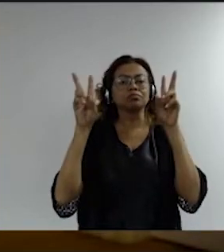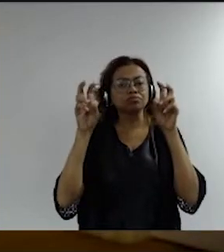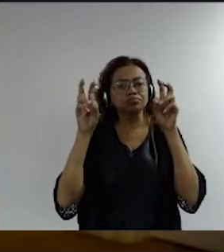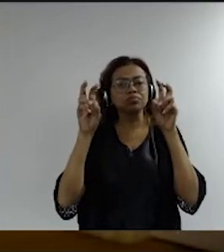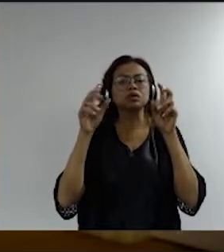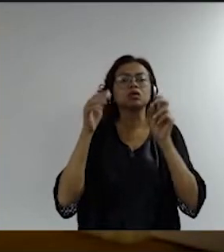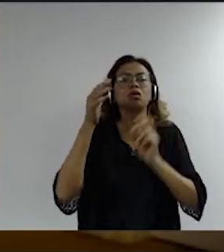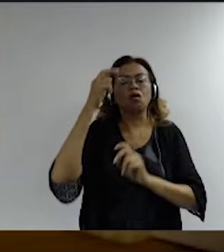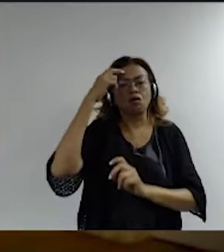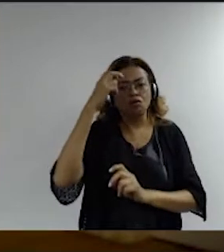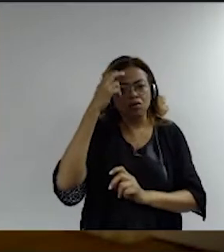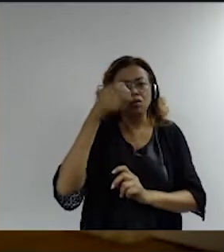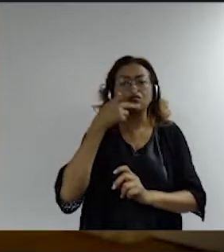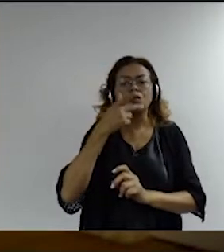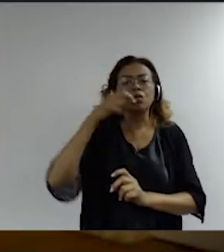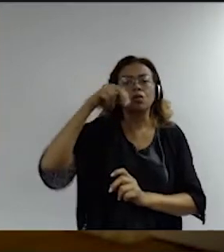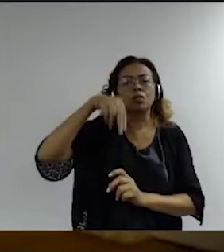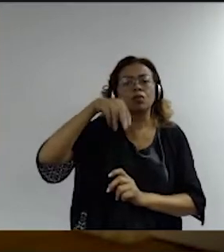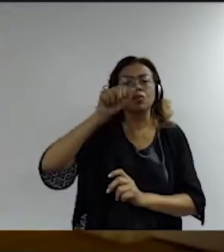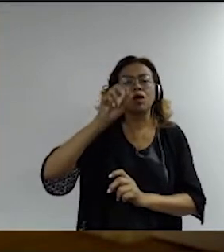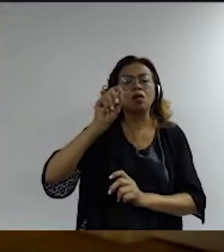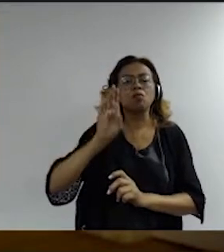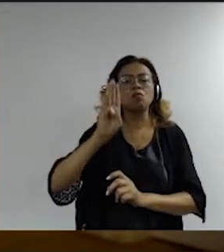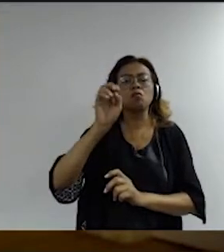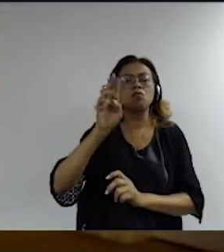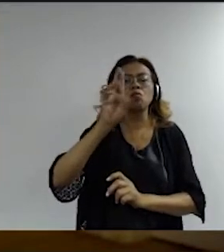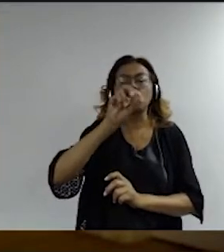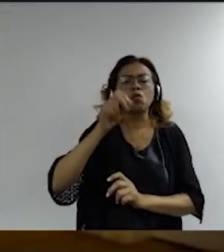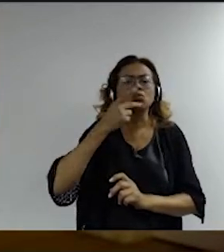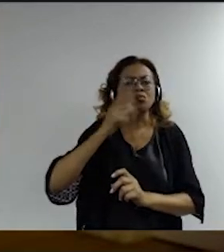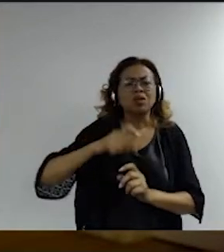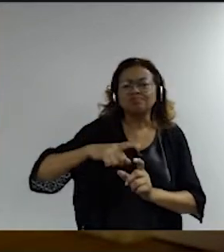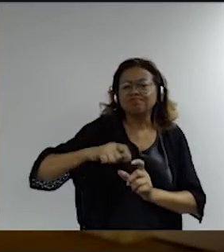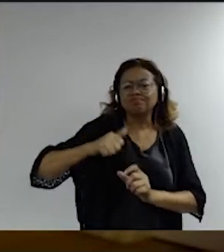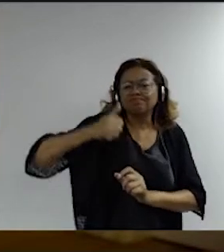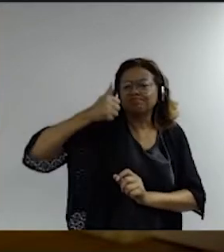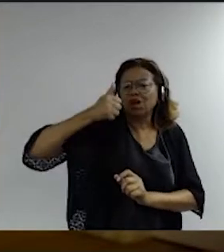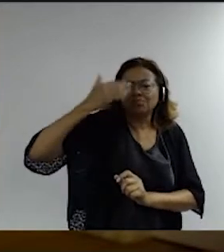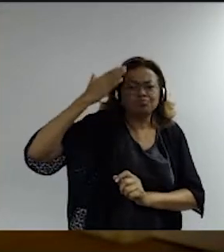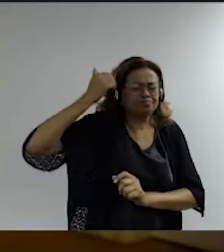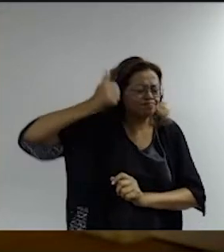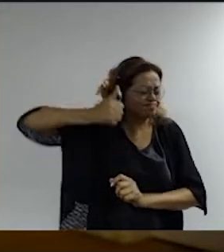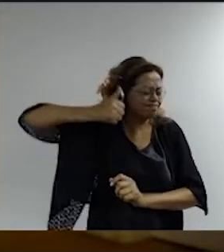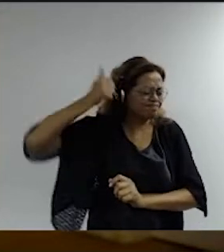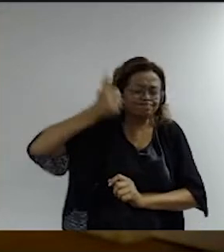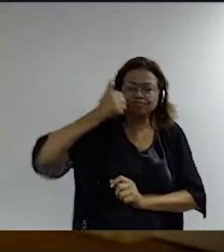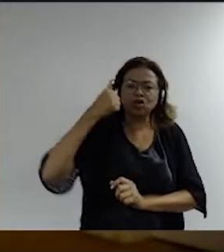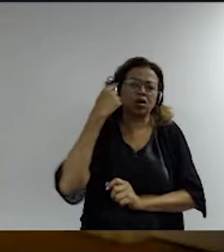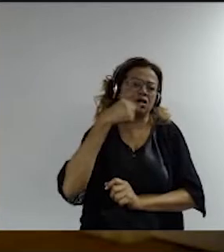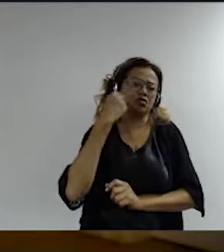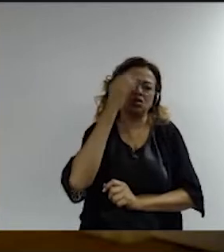parafraseando Filipe Santa Cruz, doutor Nabor Bilhões, dos maiores e mais éticos advogados do Brasil,